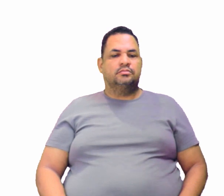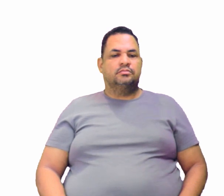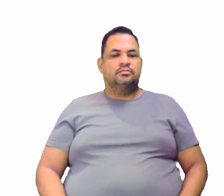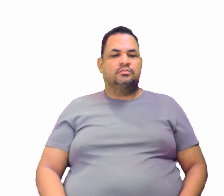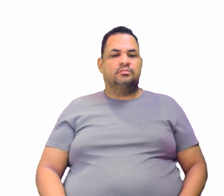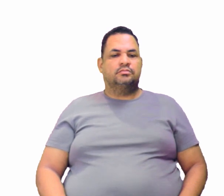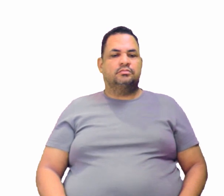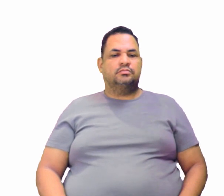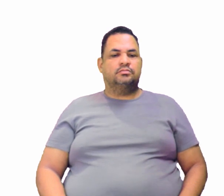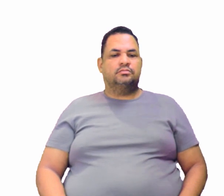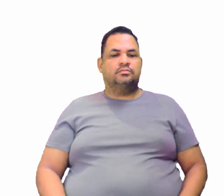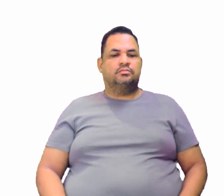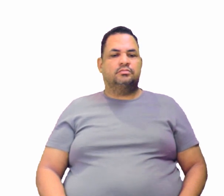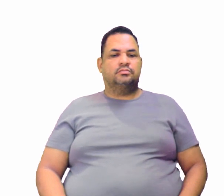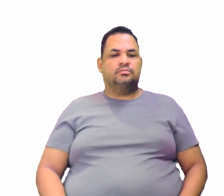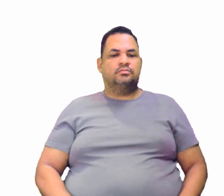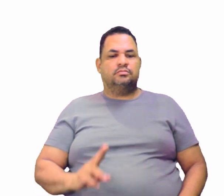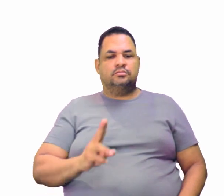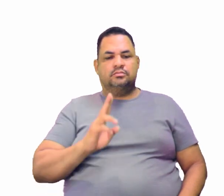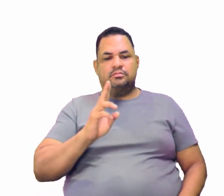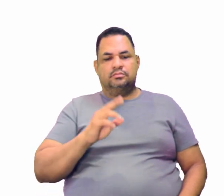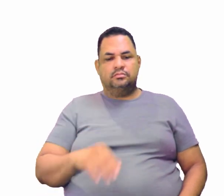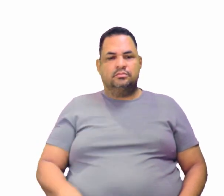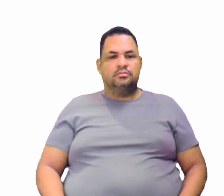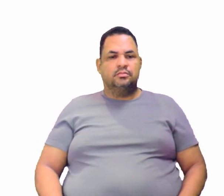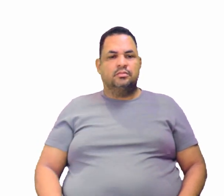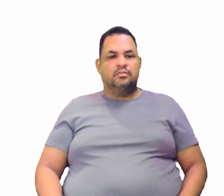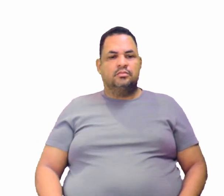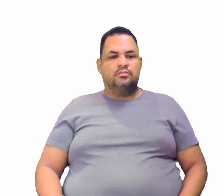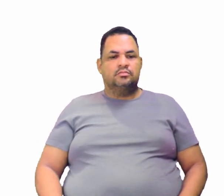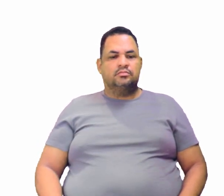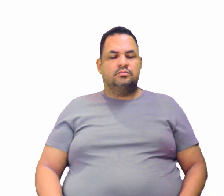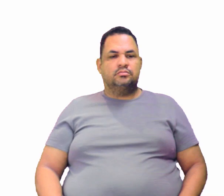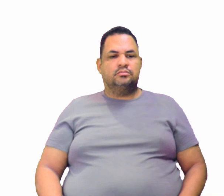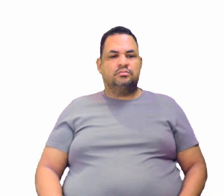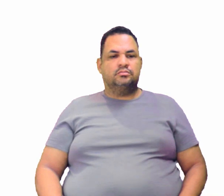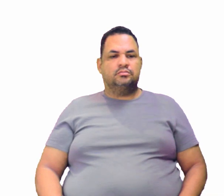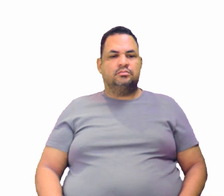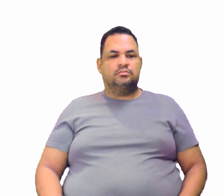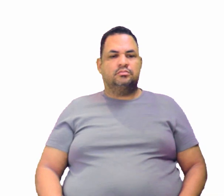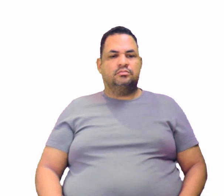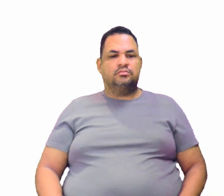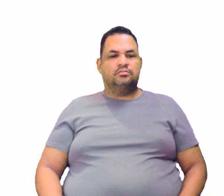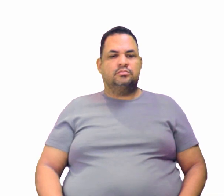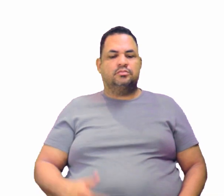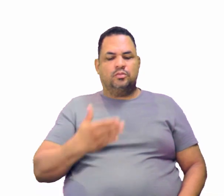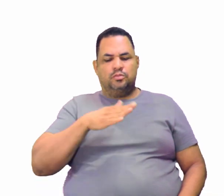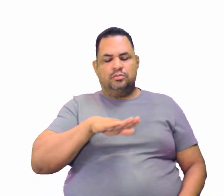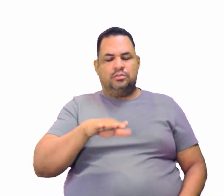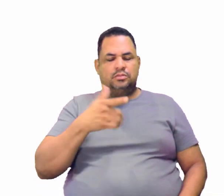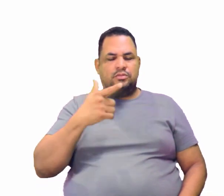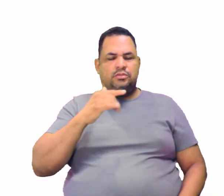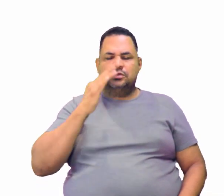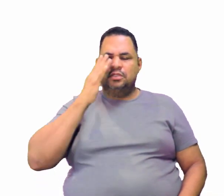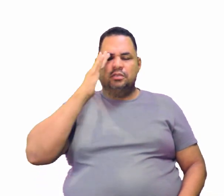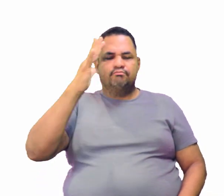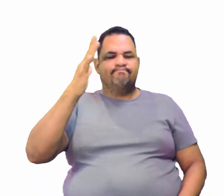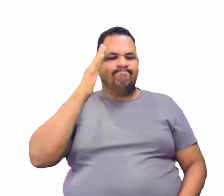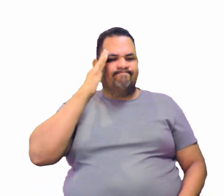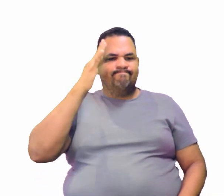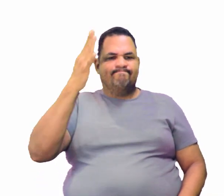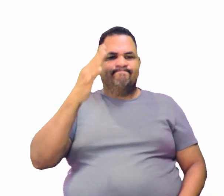sinal aberto, série sinal aberto. O menino sem imaginação. O que nós temos